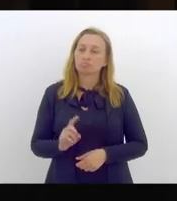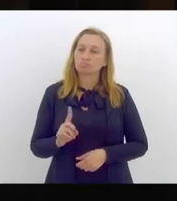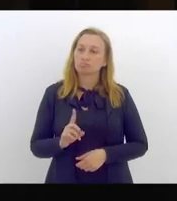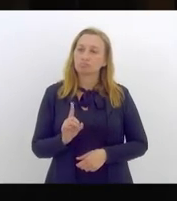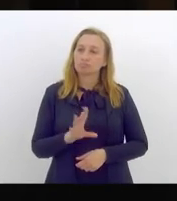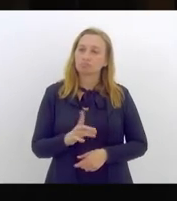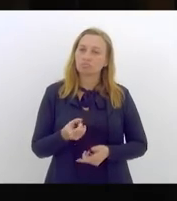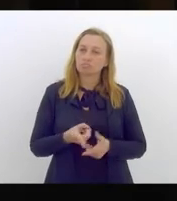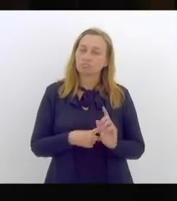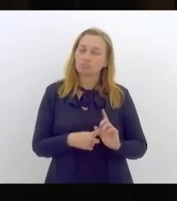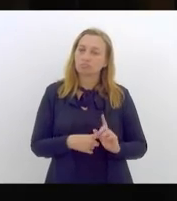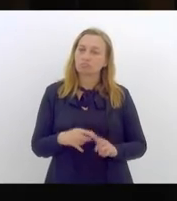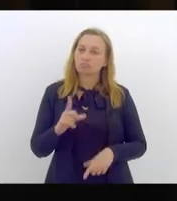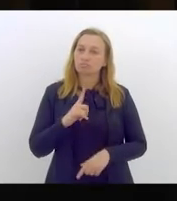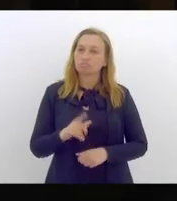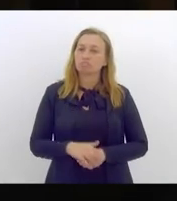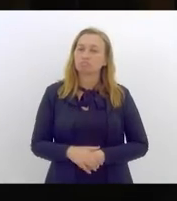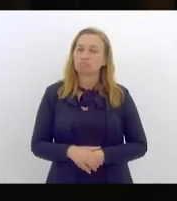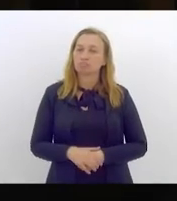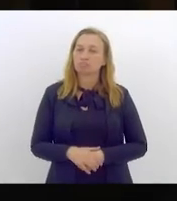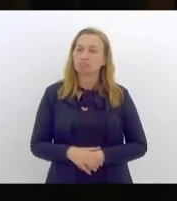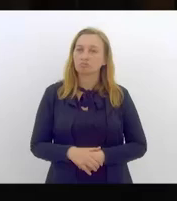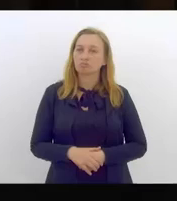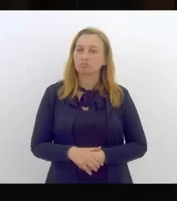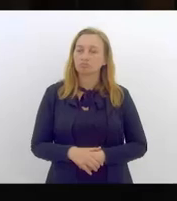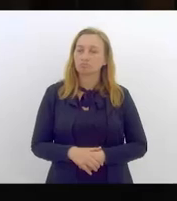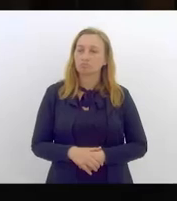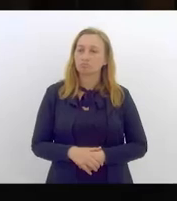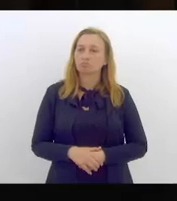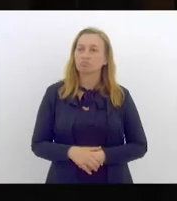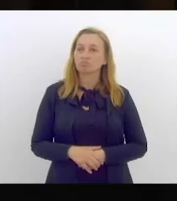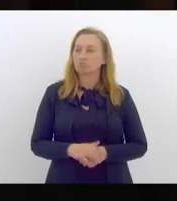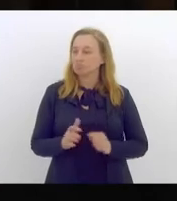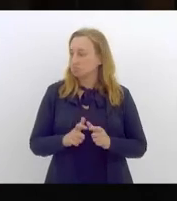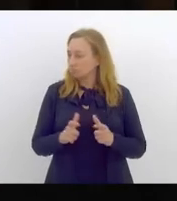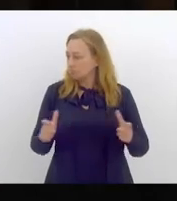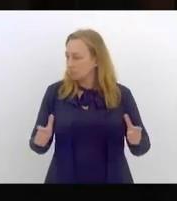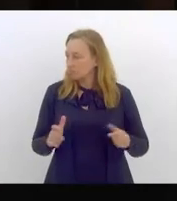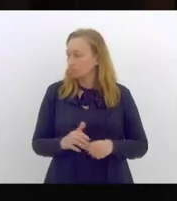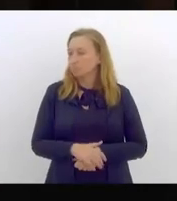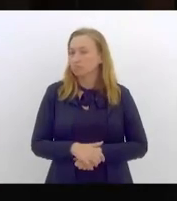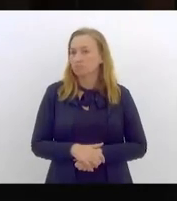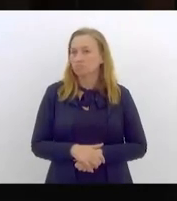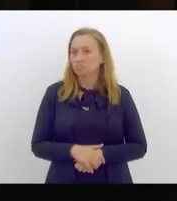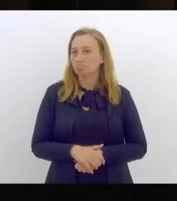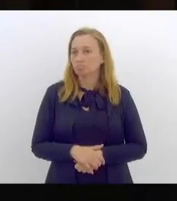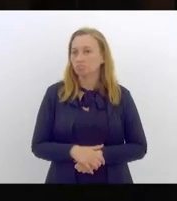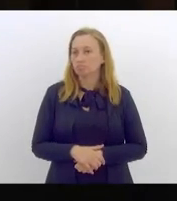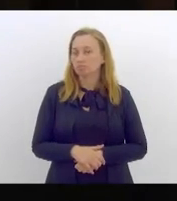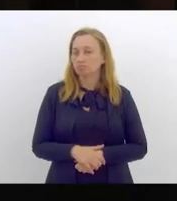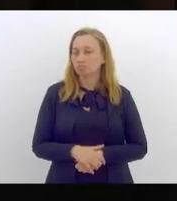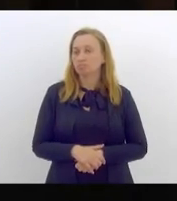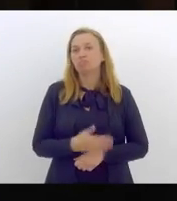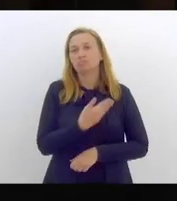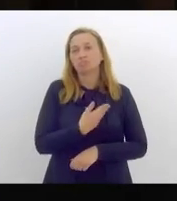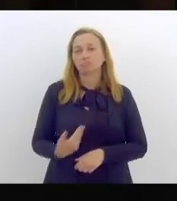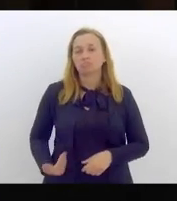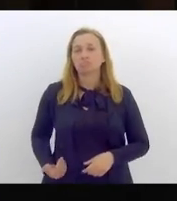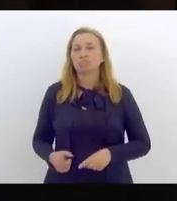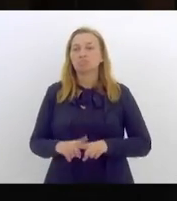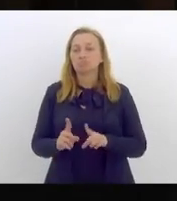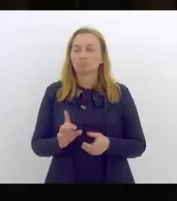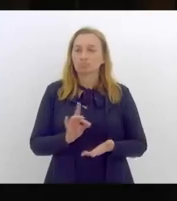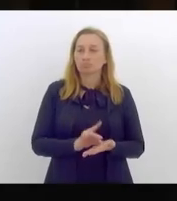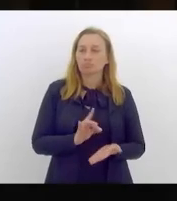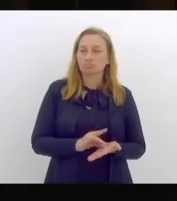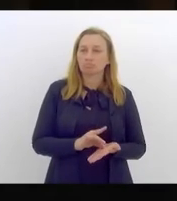se endividar, e não se colocar numa situação de maior vulnerabilidade, parecendo uma benesse do governo, mas, na verdade,